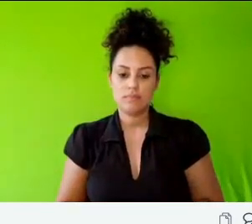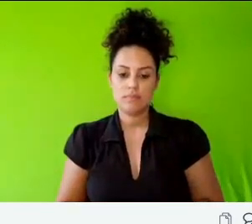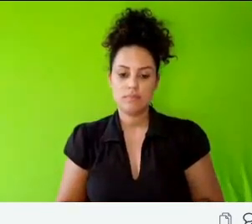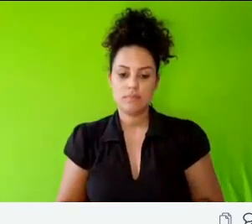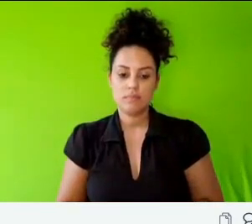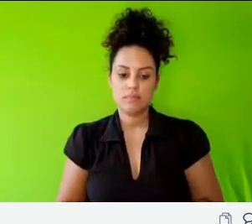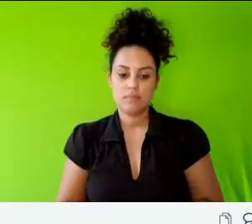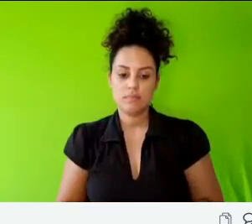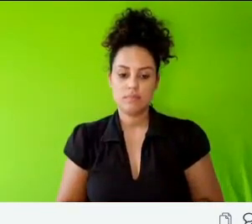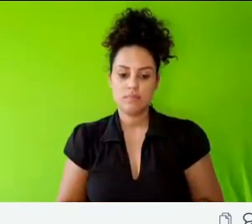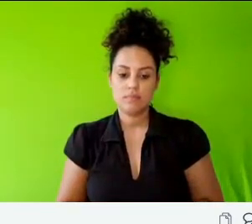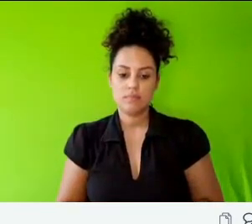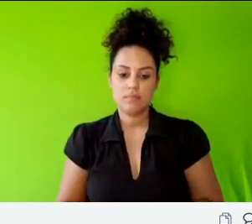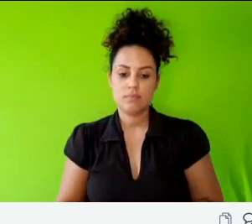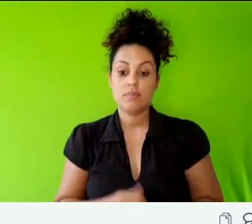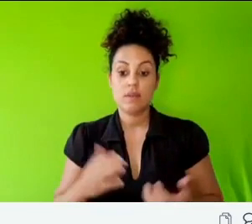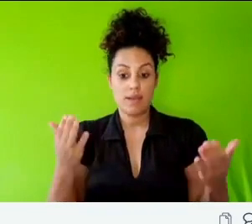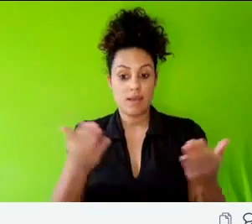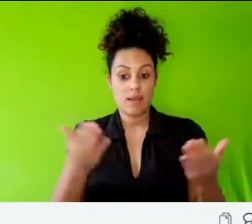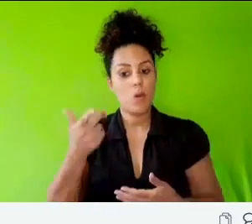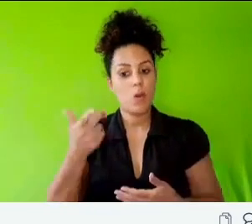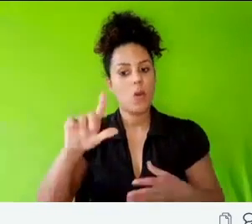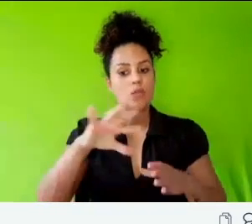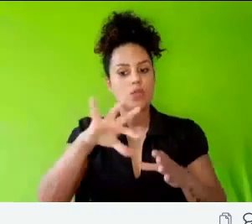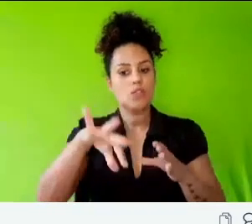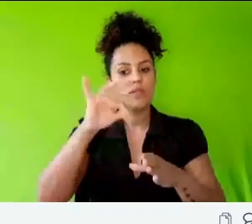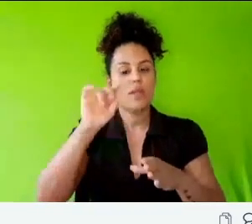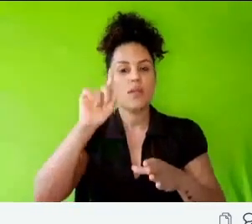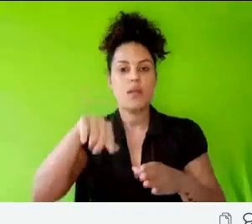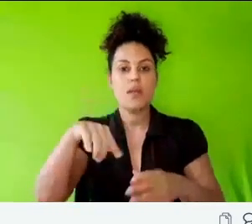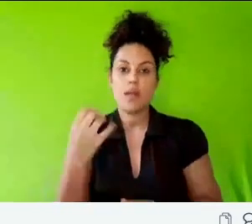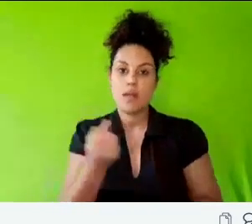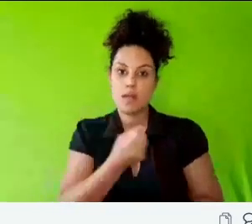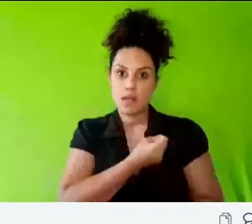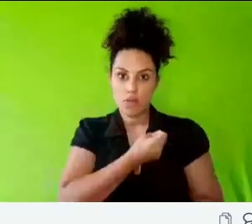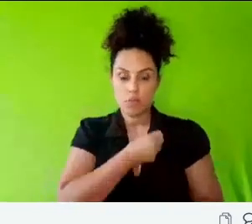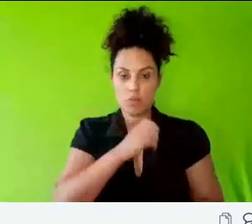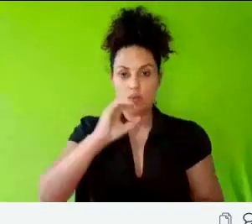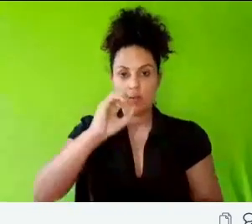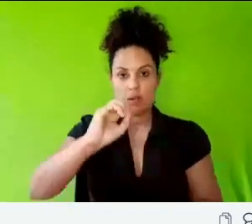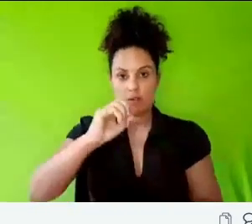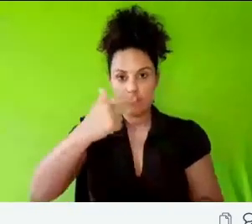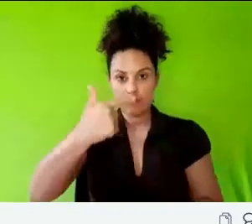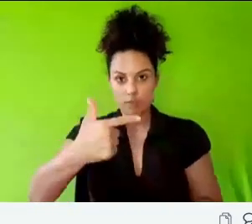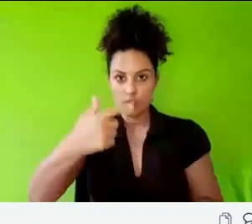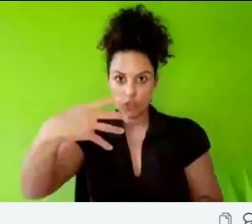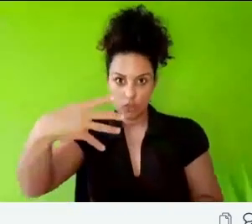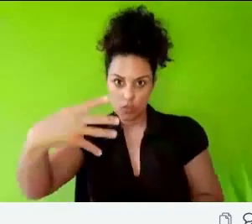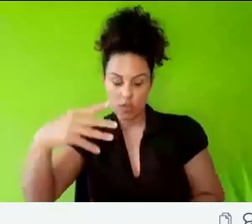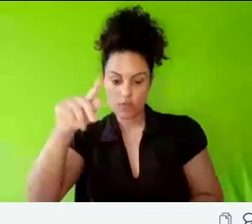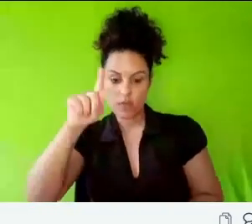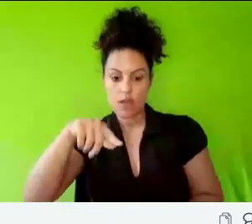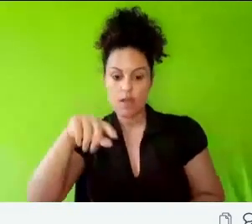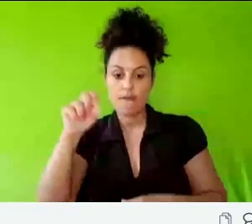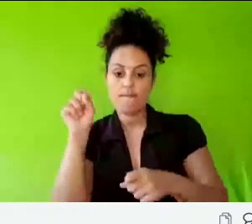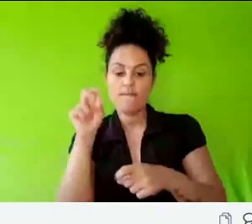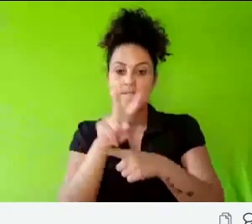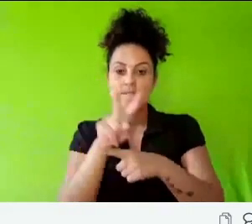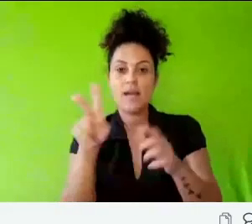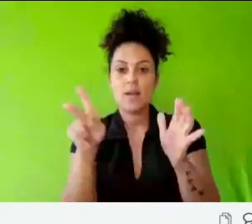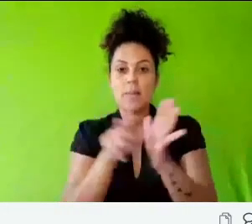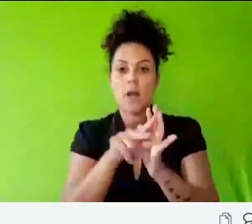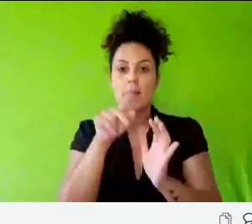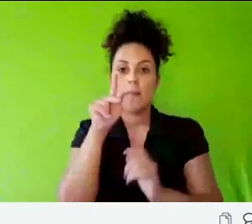Próximo sorteio, código de vaga 024. Vagas destinadas aos PPIs,